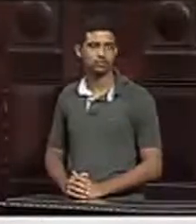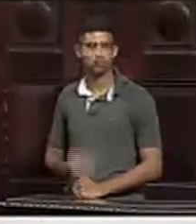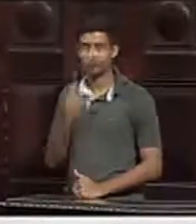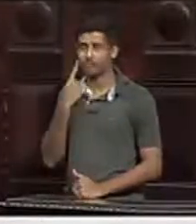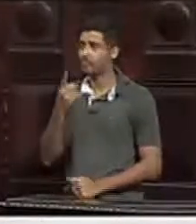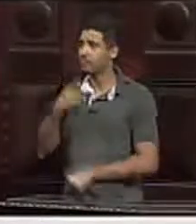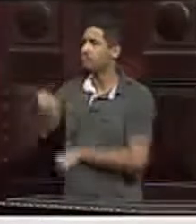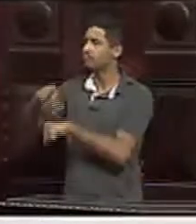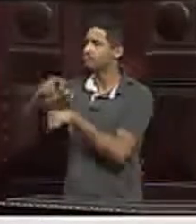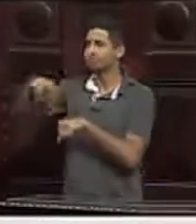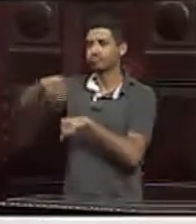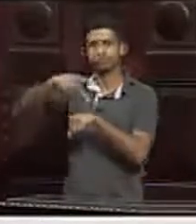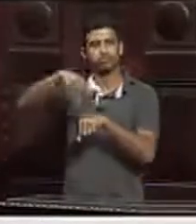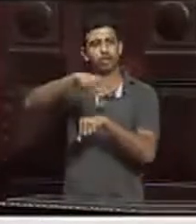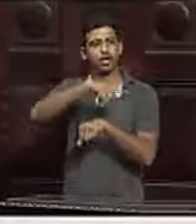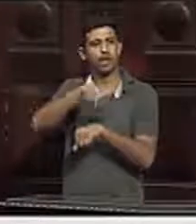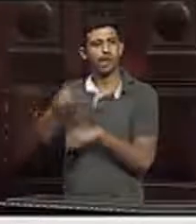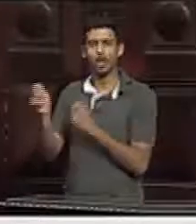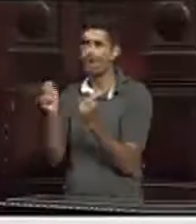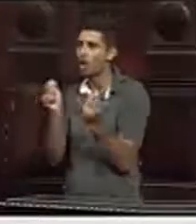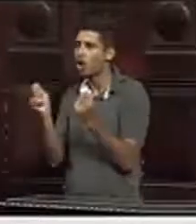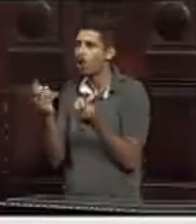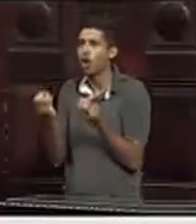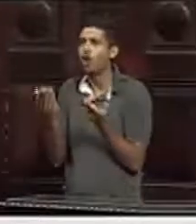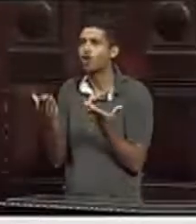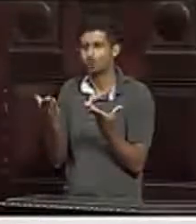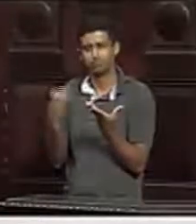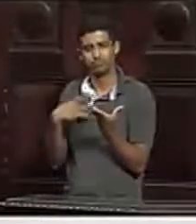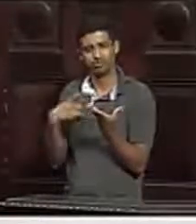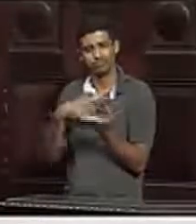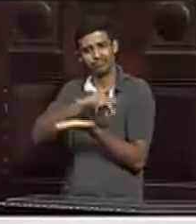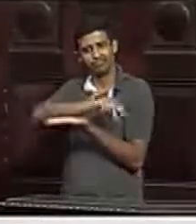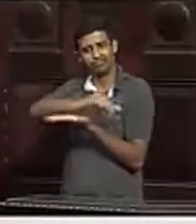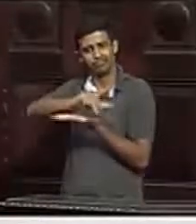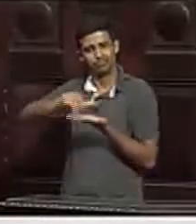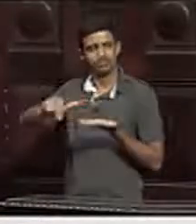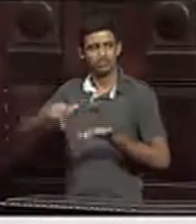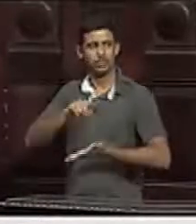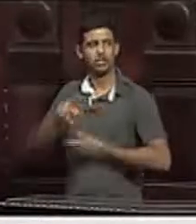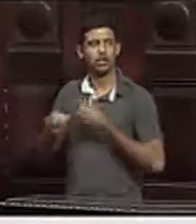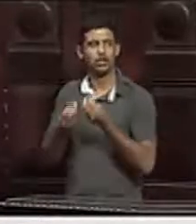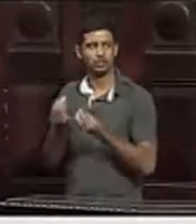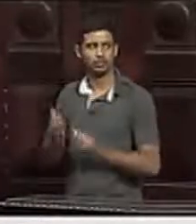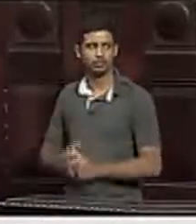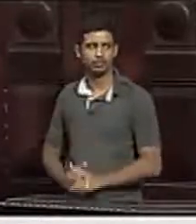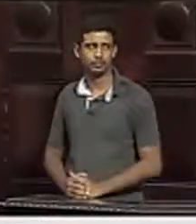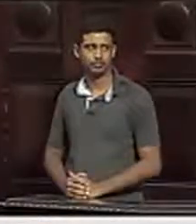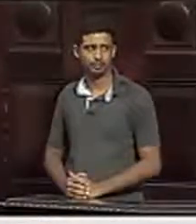são países que controlam aquelas republiquetas consideradas